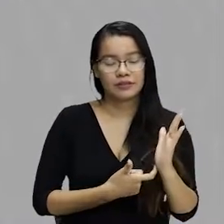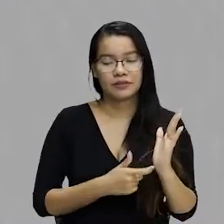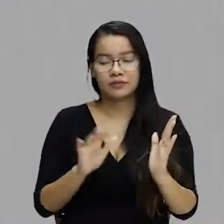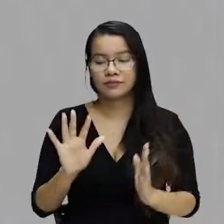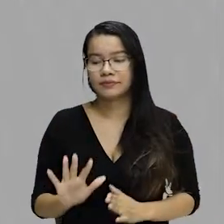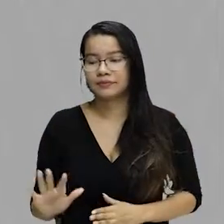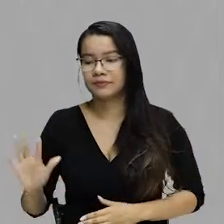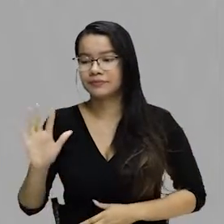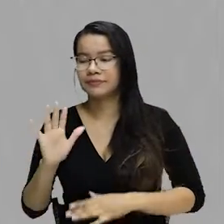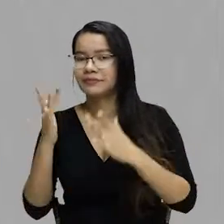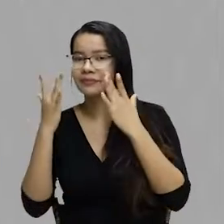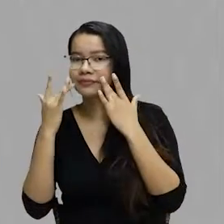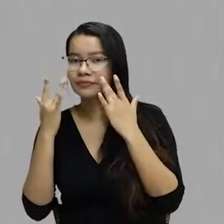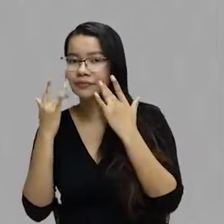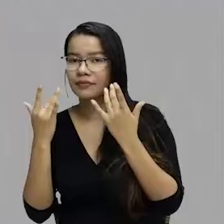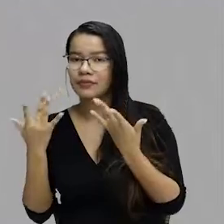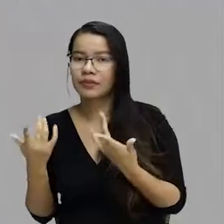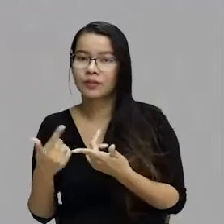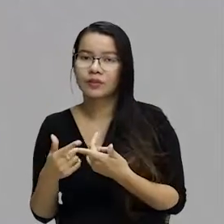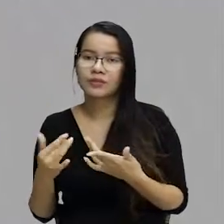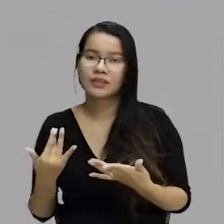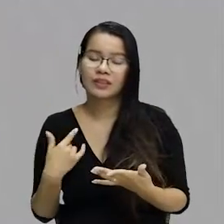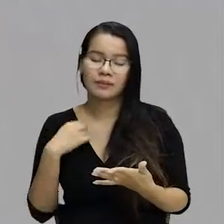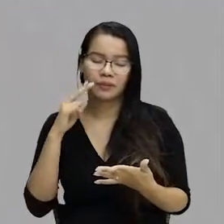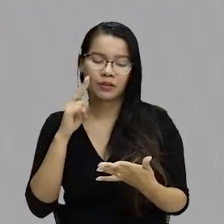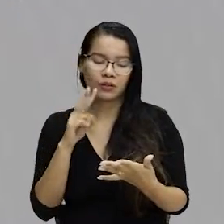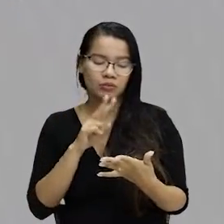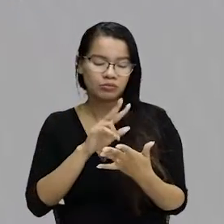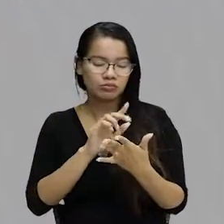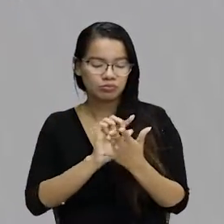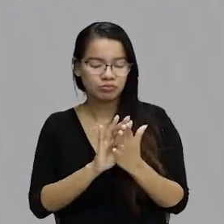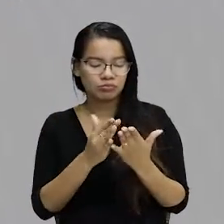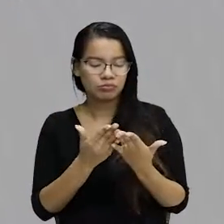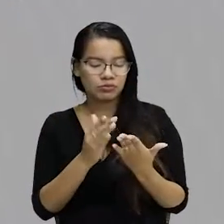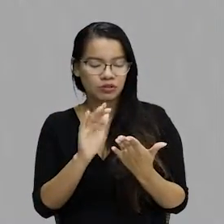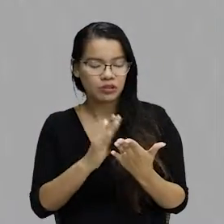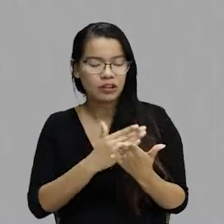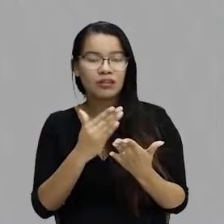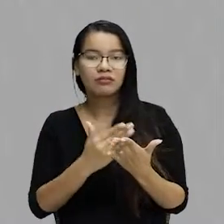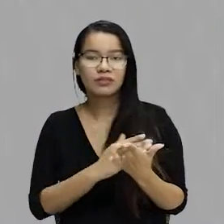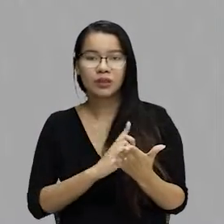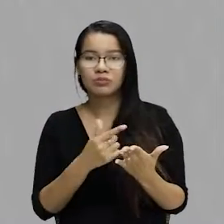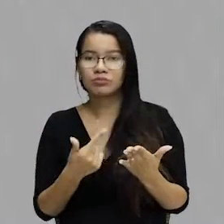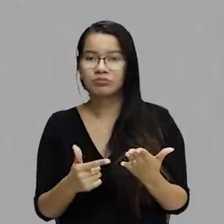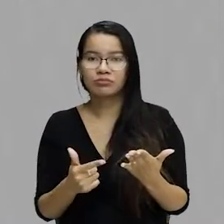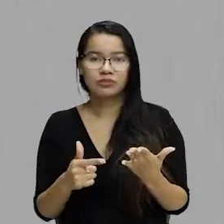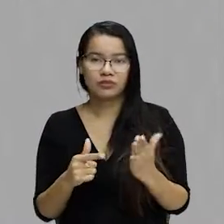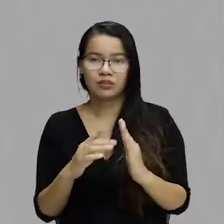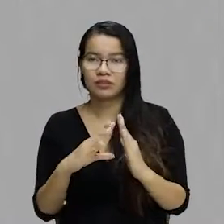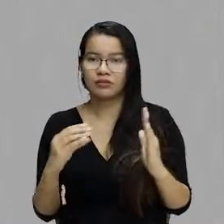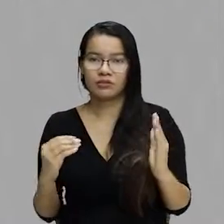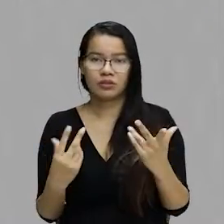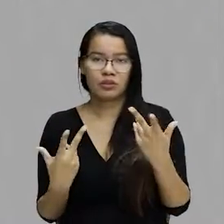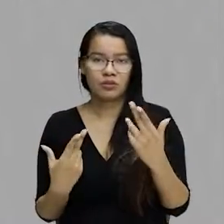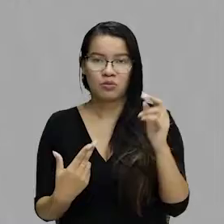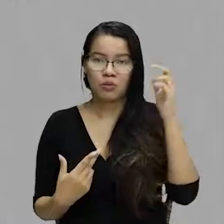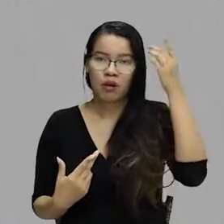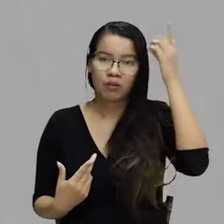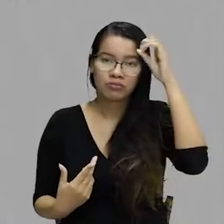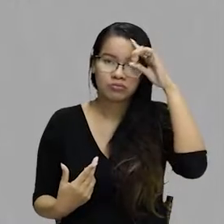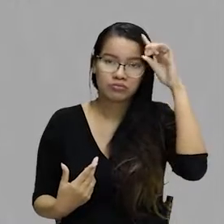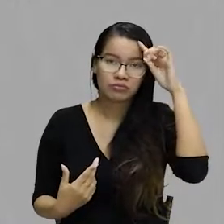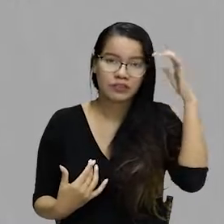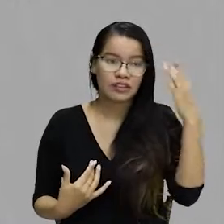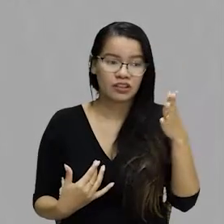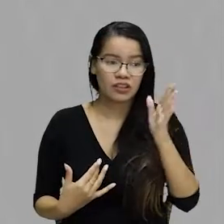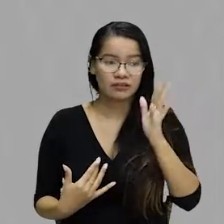livro que não tem o formato tradicional dos livros ou dos textos que vocês leem e tem o formato do texto teatral, a pessoa diz